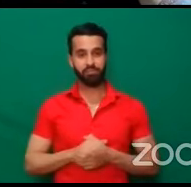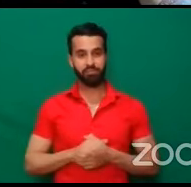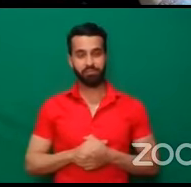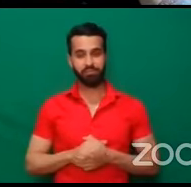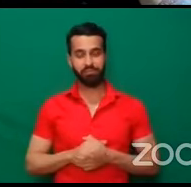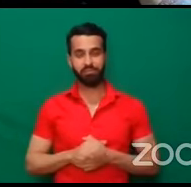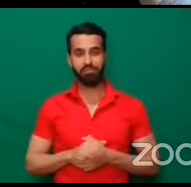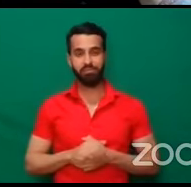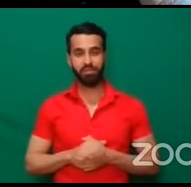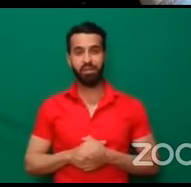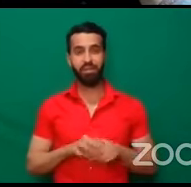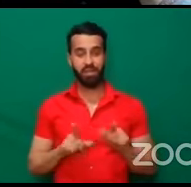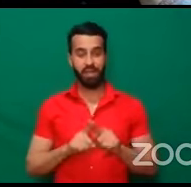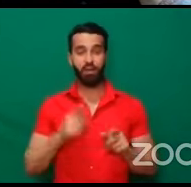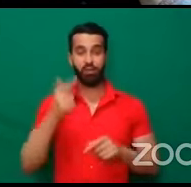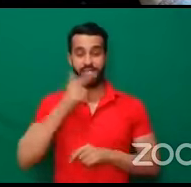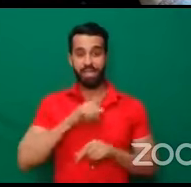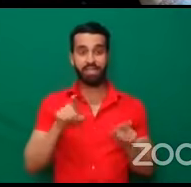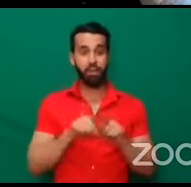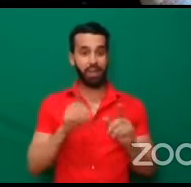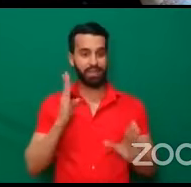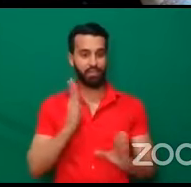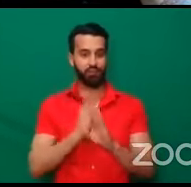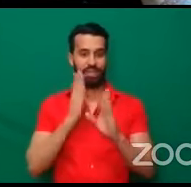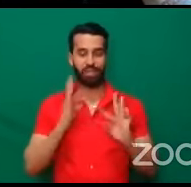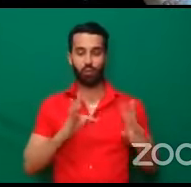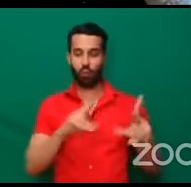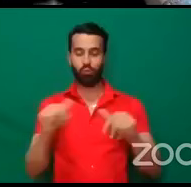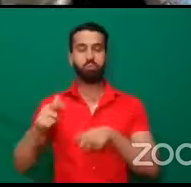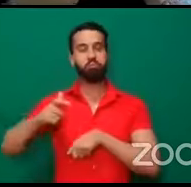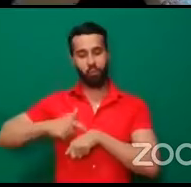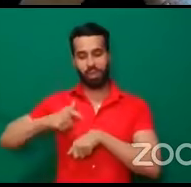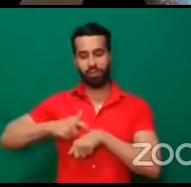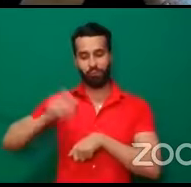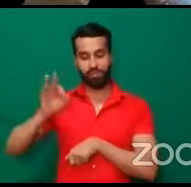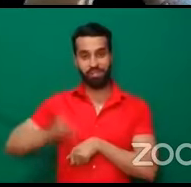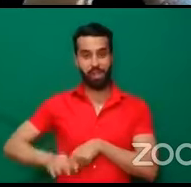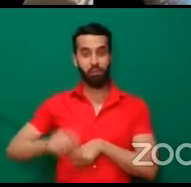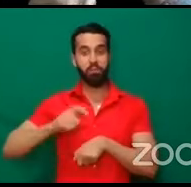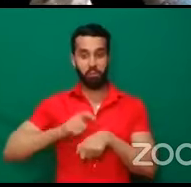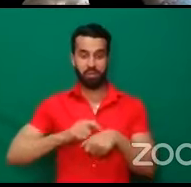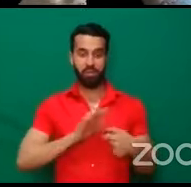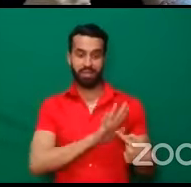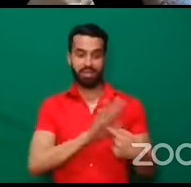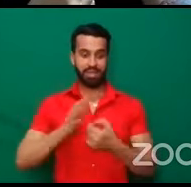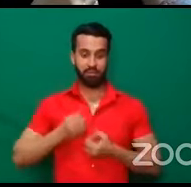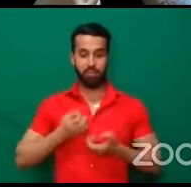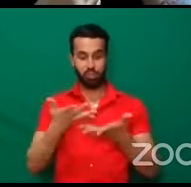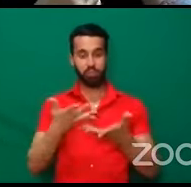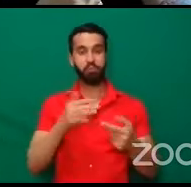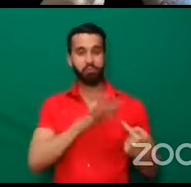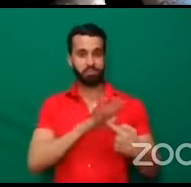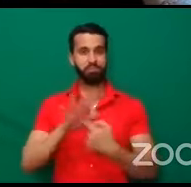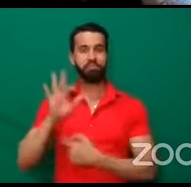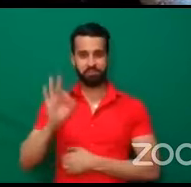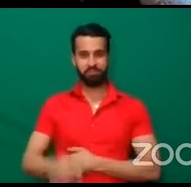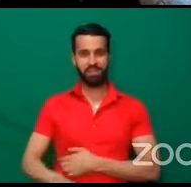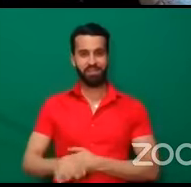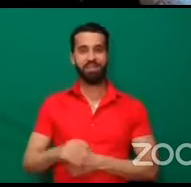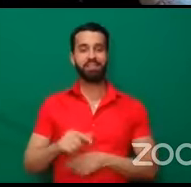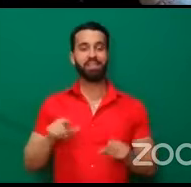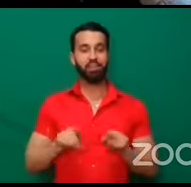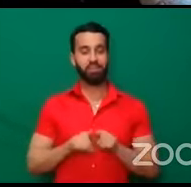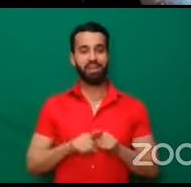incrível. Já consegue identificar ali todos esses momentos que são importantes, que você transmitiu muito bem, né? Assim como a Tuane.